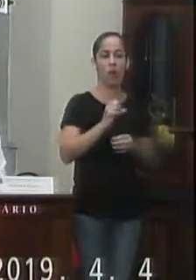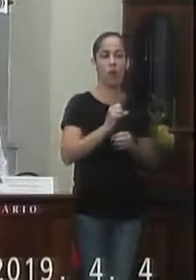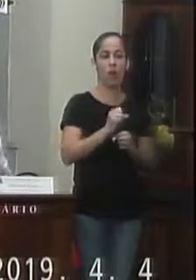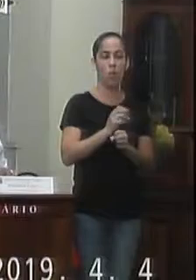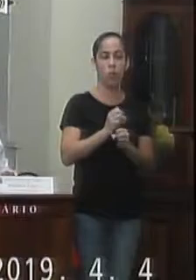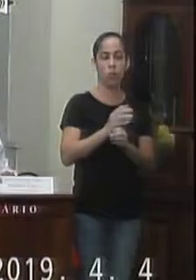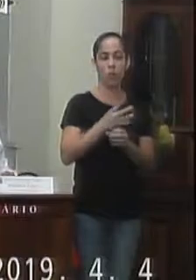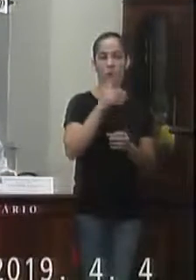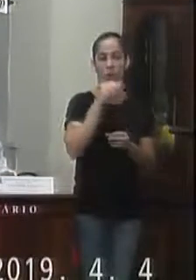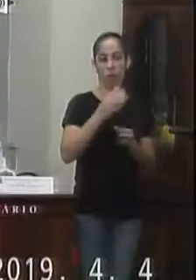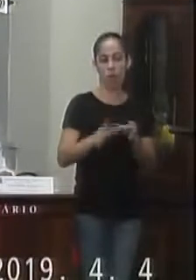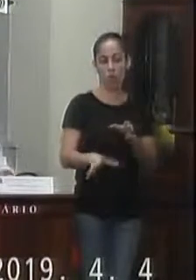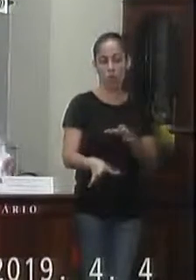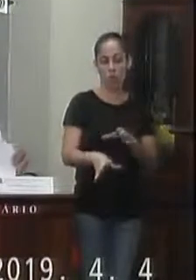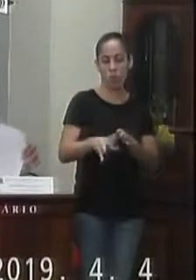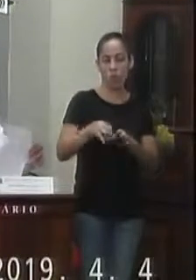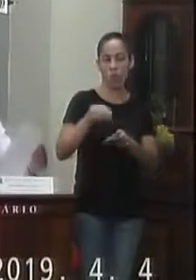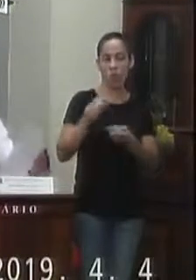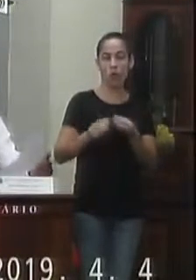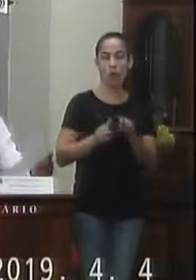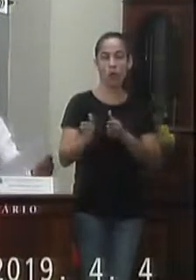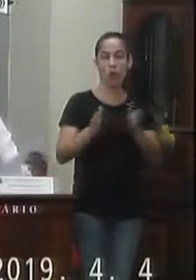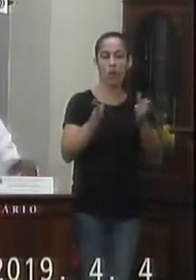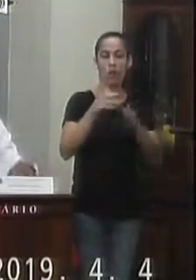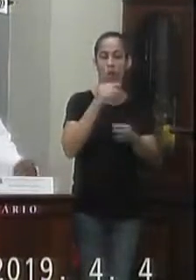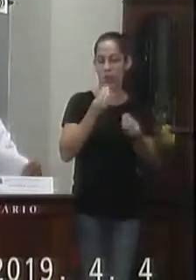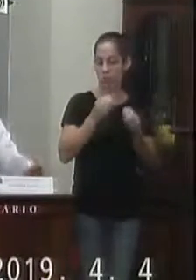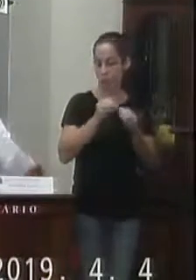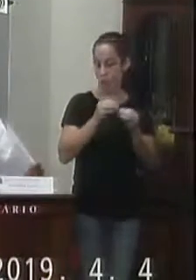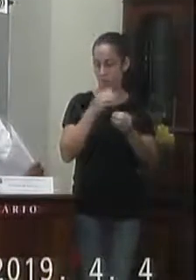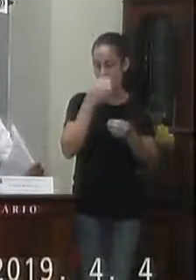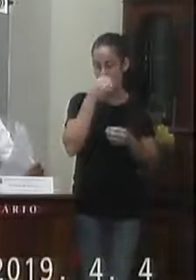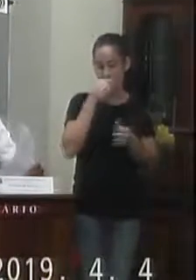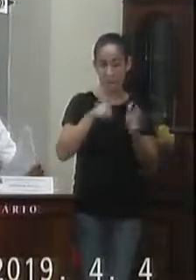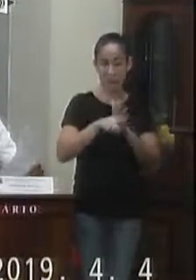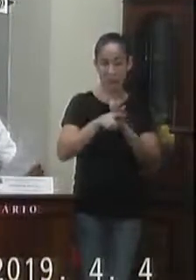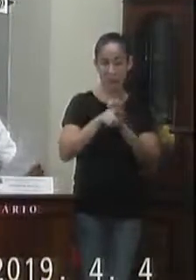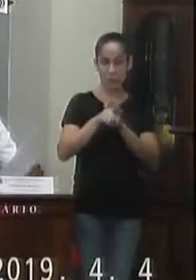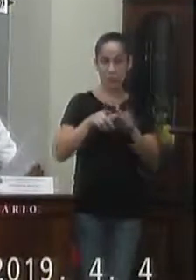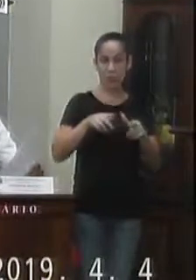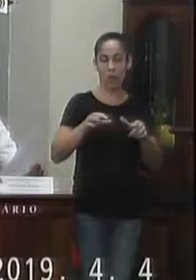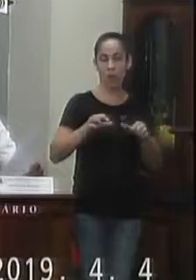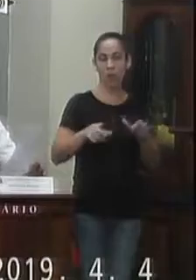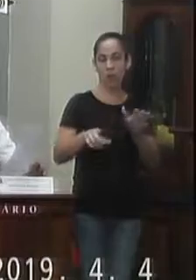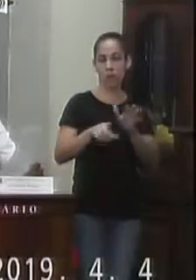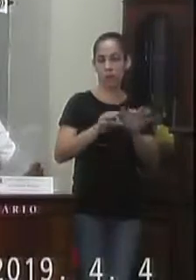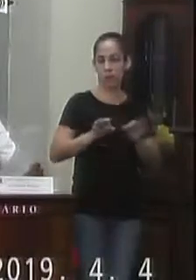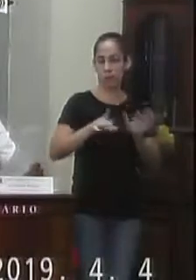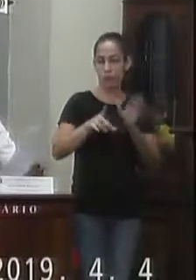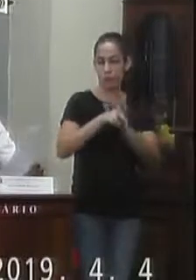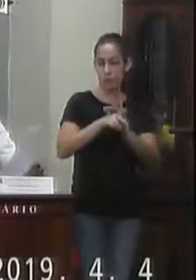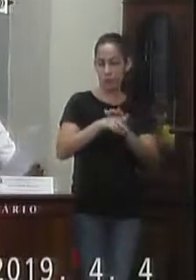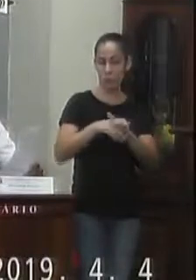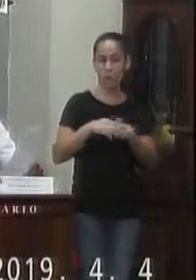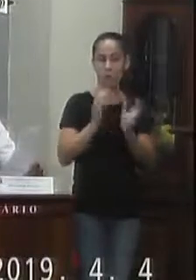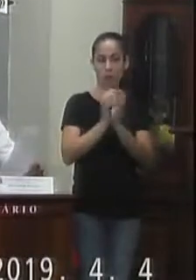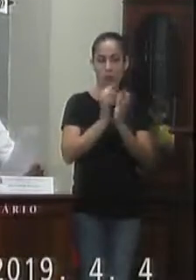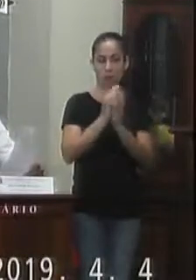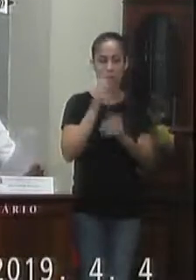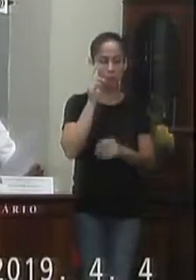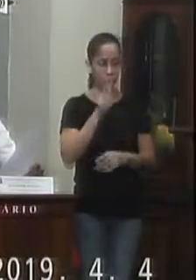os moradores têm conservado o carinho e dedicação. Ao examinar o projeto de lei ordinária, verifica-se que é matéria de competência desta